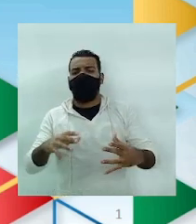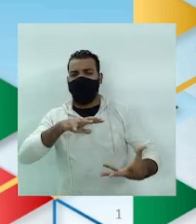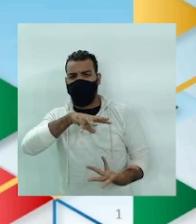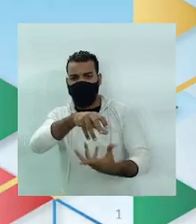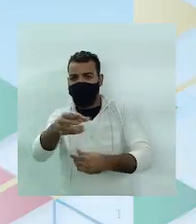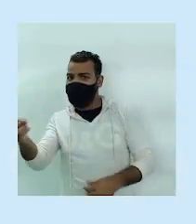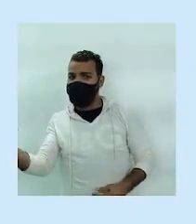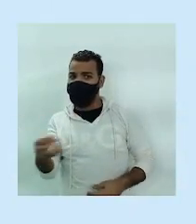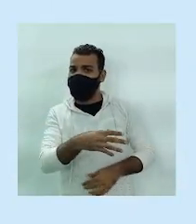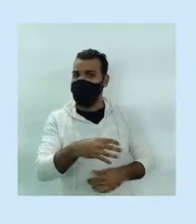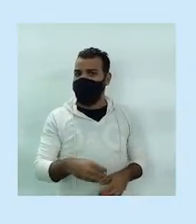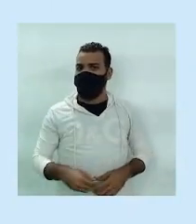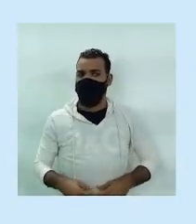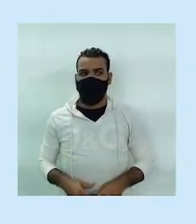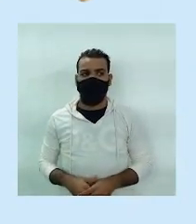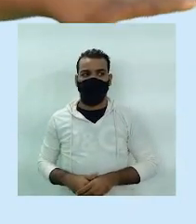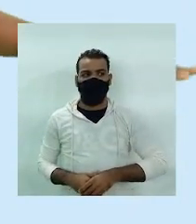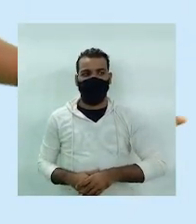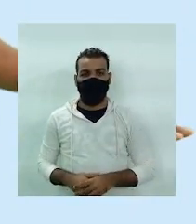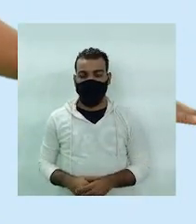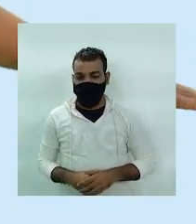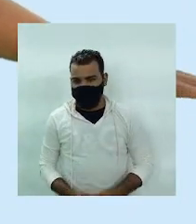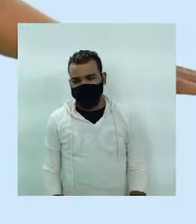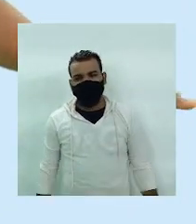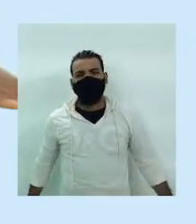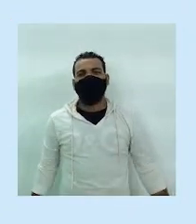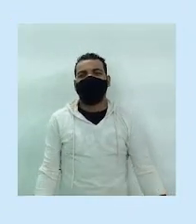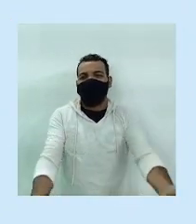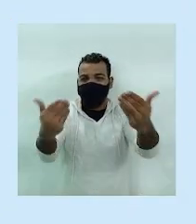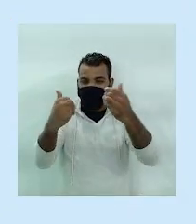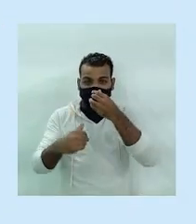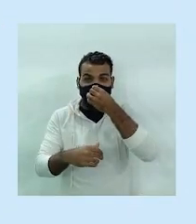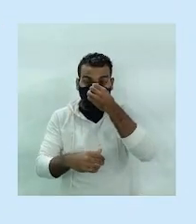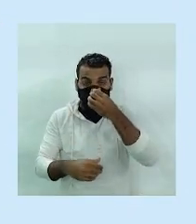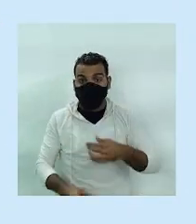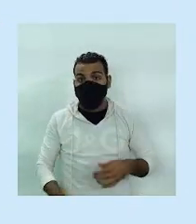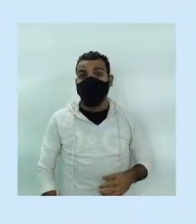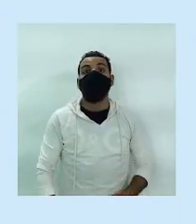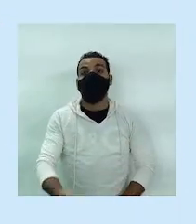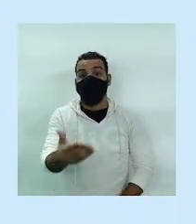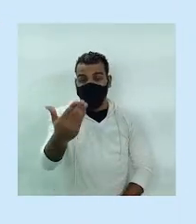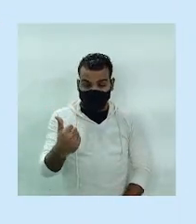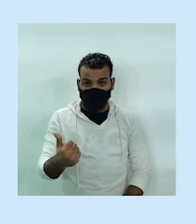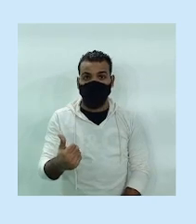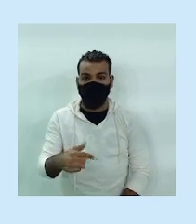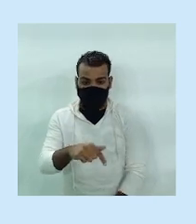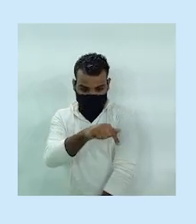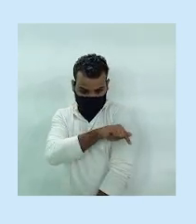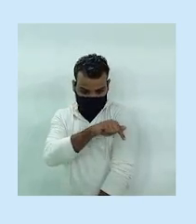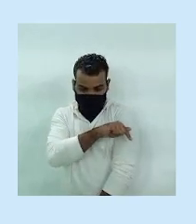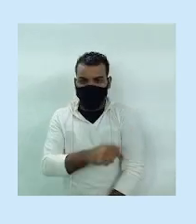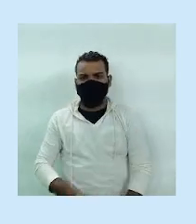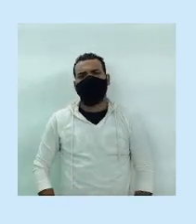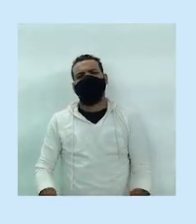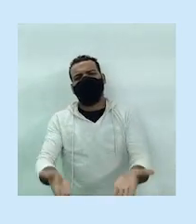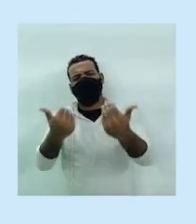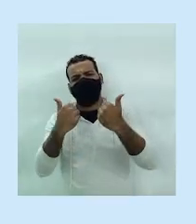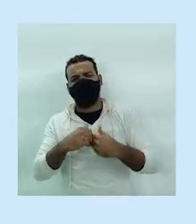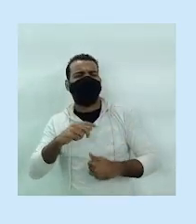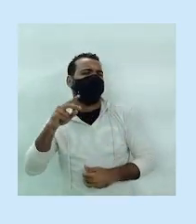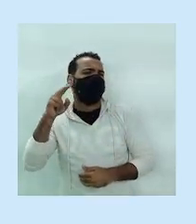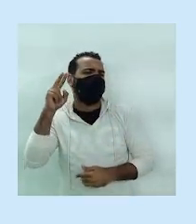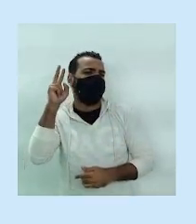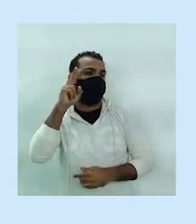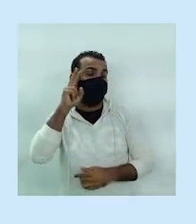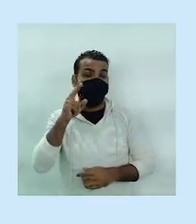mundo. Então, pessoal, entre na nossa nave. Então, vocês do 7º ano, vamos agora mergulhar na história